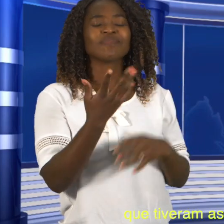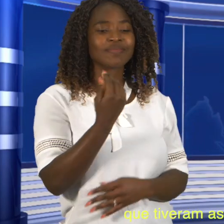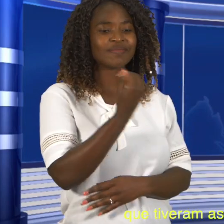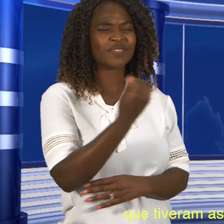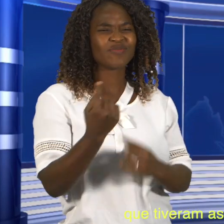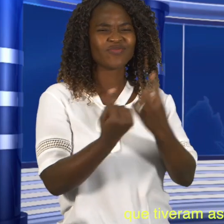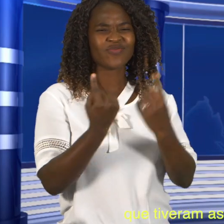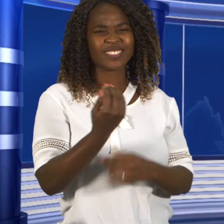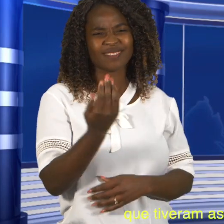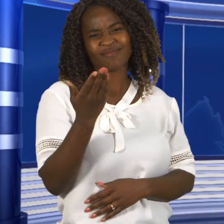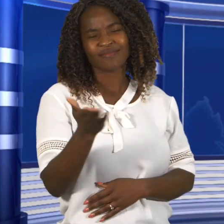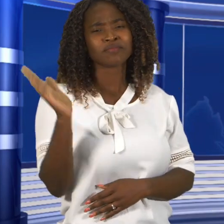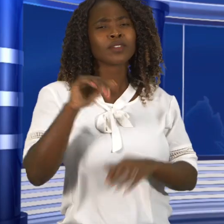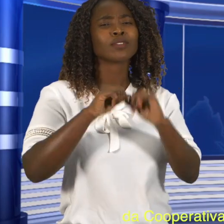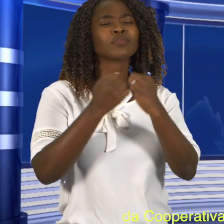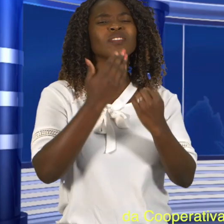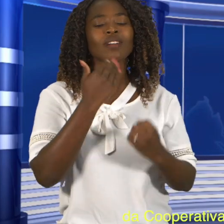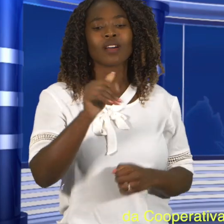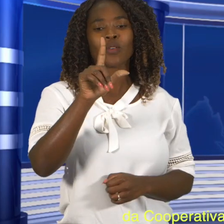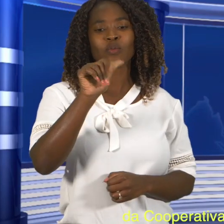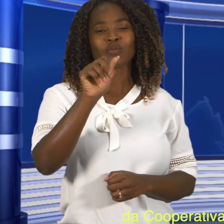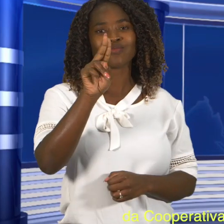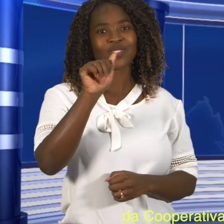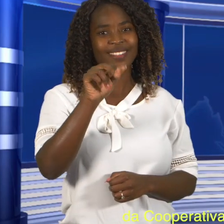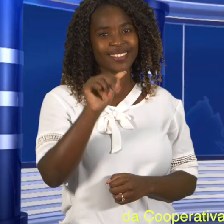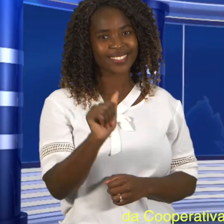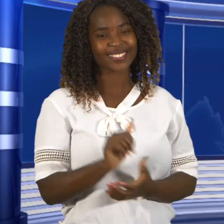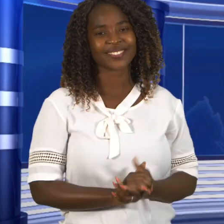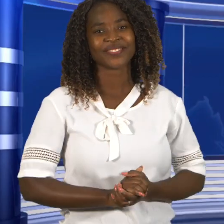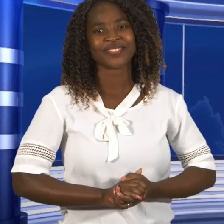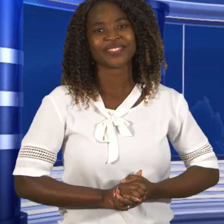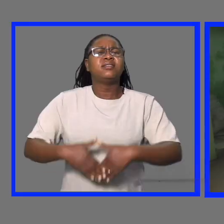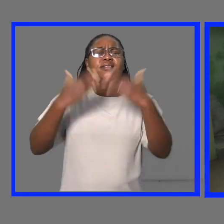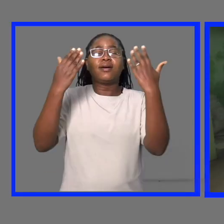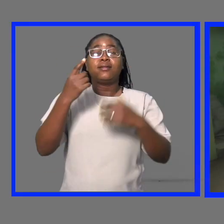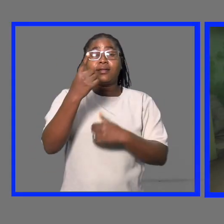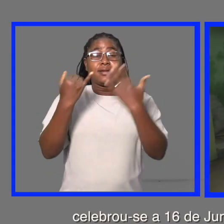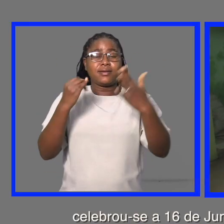as crianças com deficiência da Associação Luana Semeia Sorrisos.